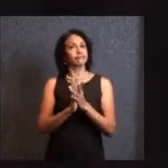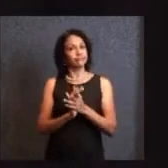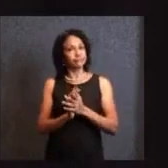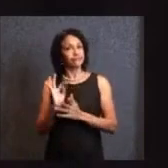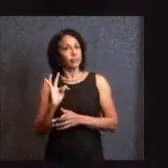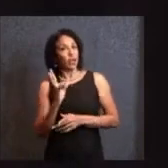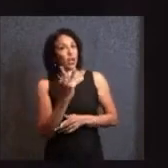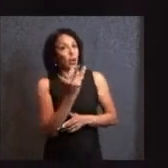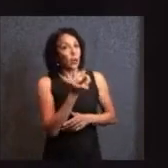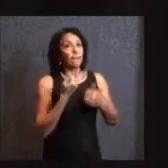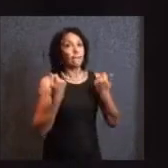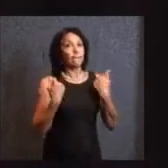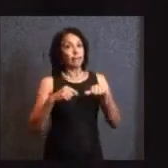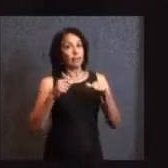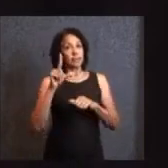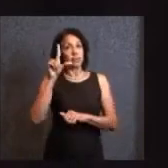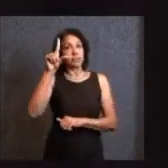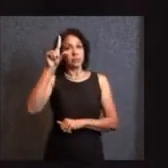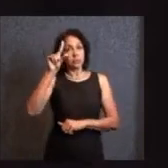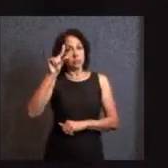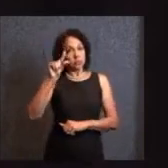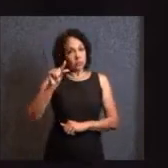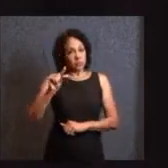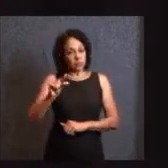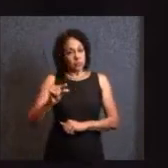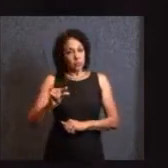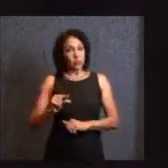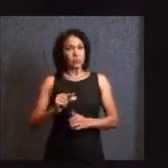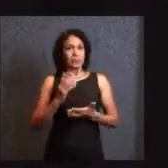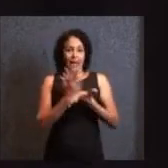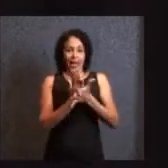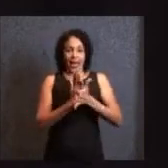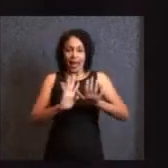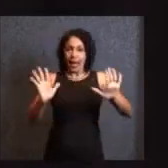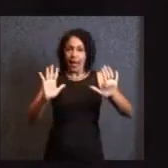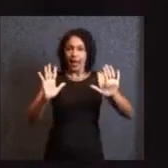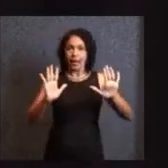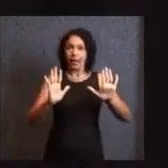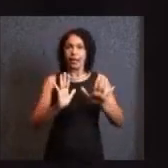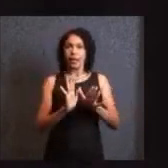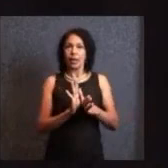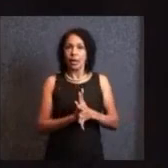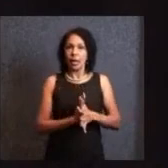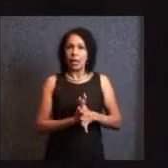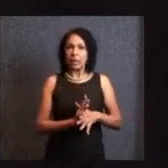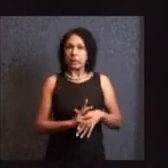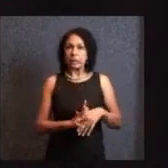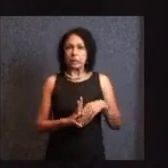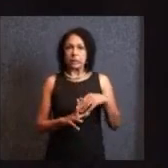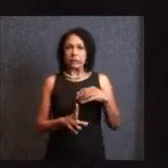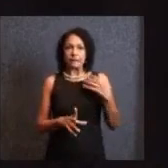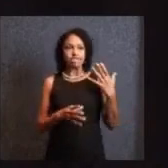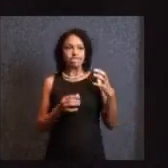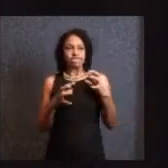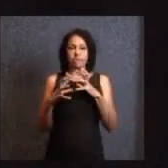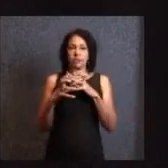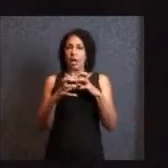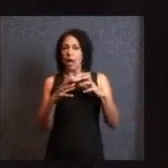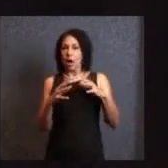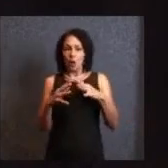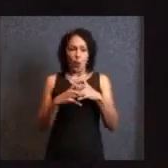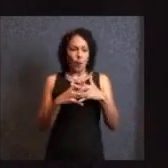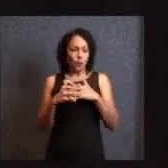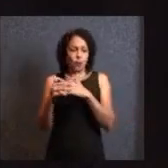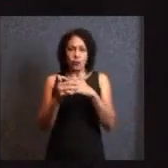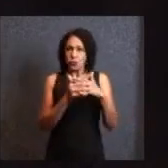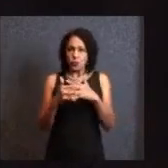precisamos reduzir para eliminar totalmente a distorção idade ano